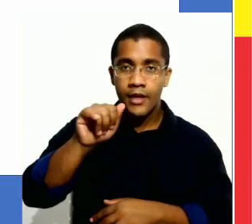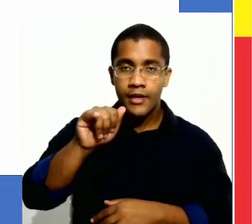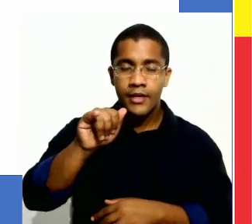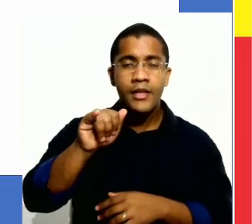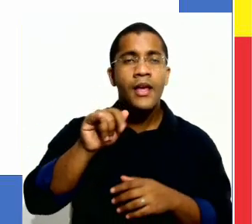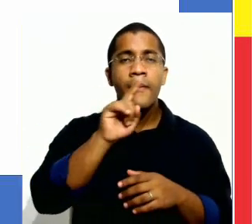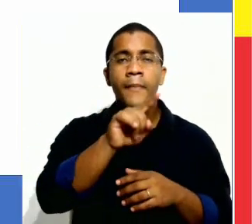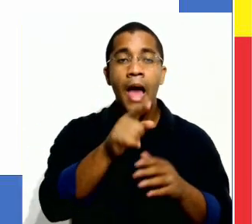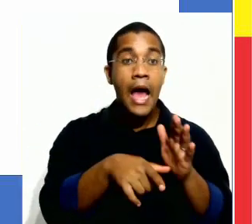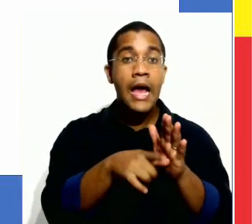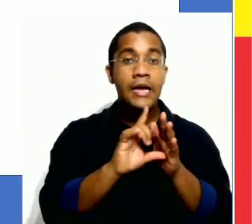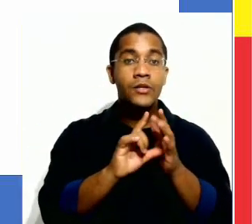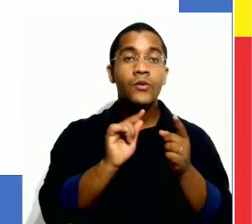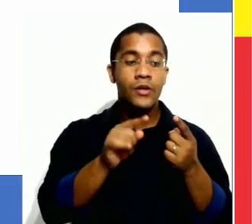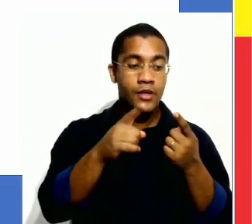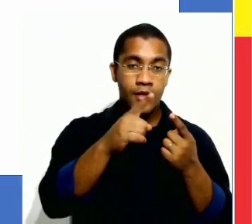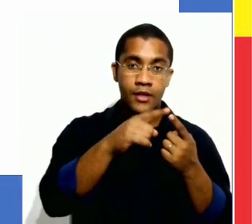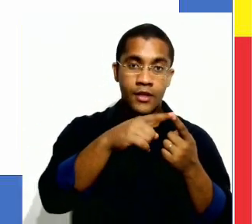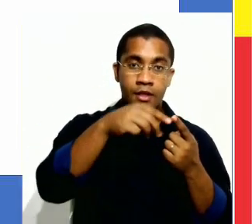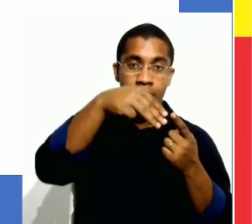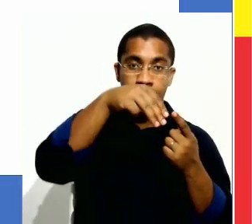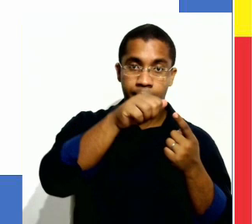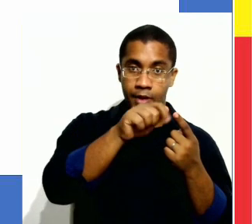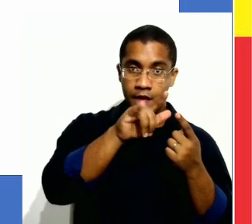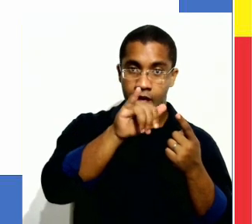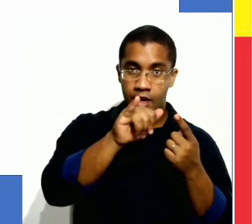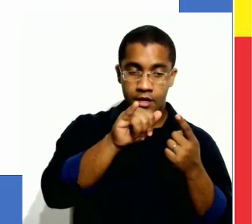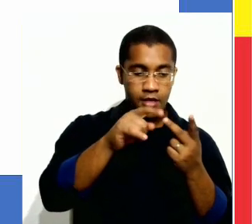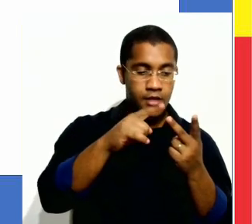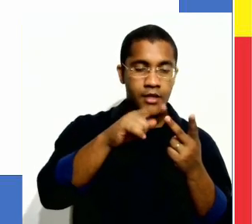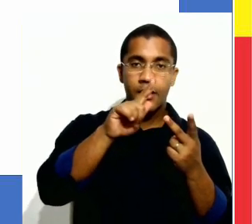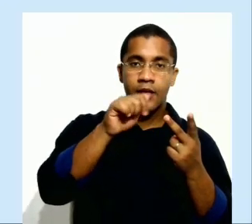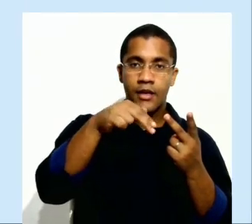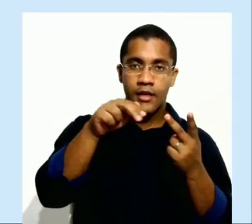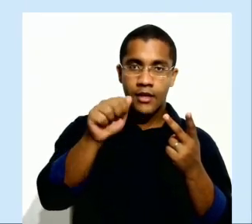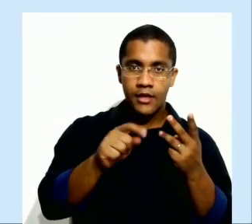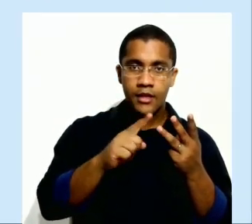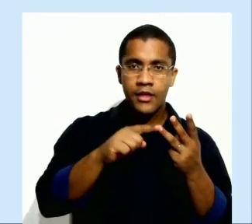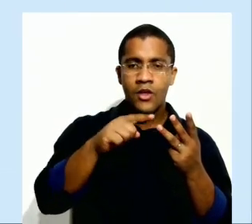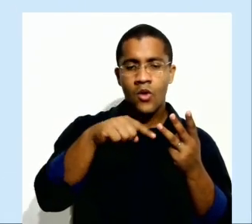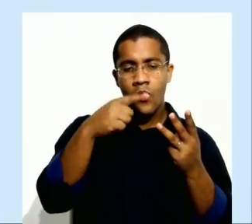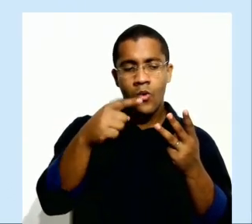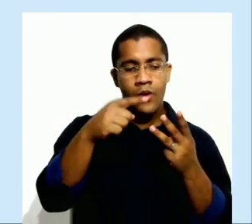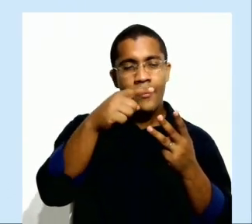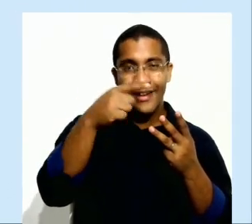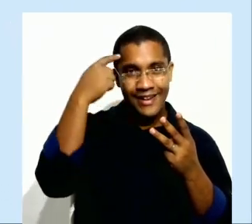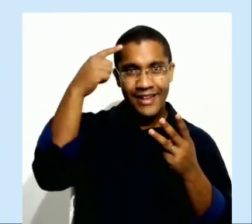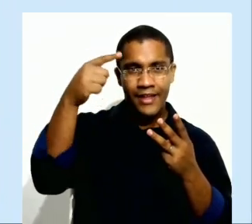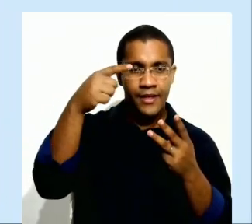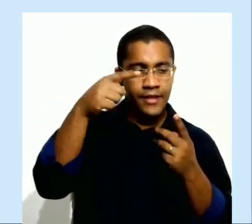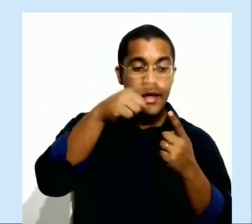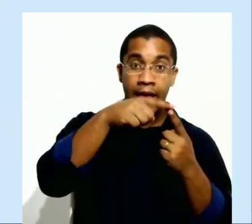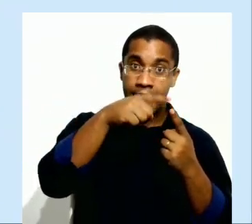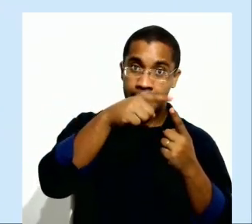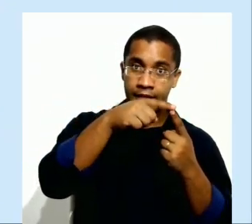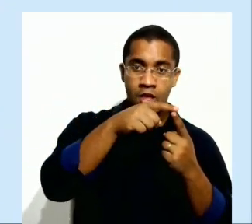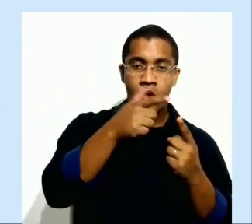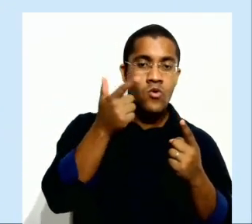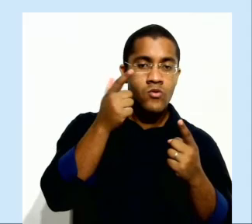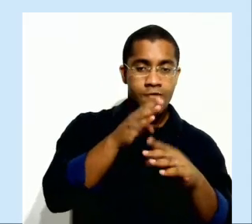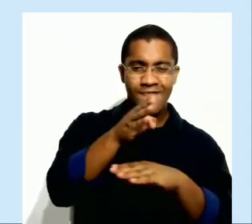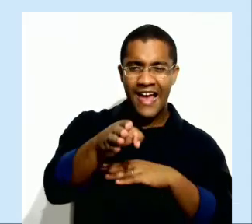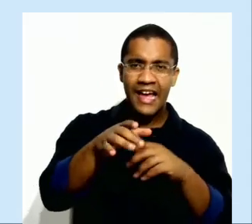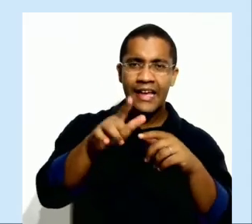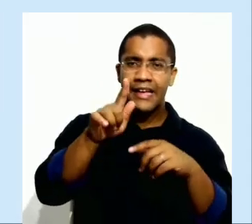impérios: o de Mali, o de Gana e o de Songhai. Lembrando que Mali conquistou Gana, se apropriou